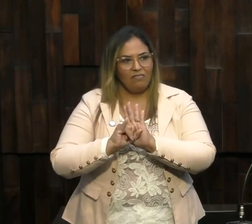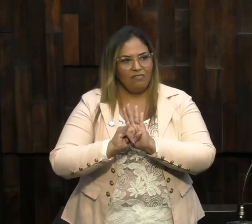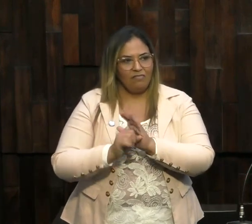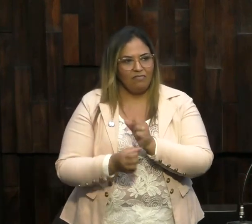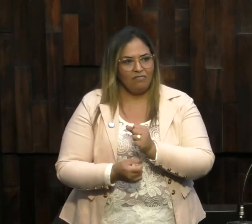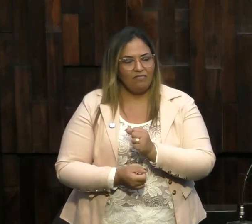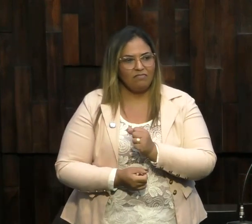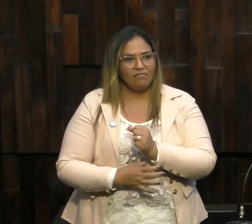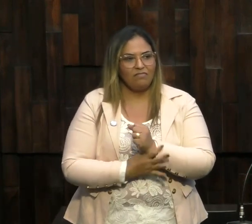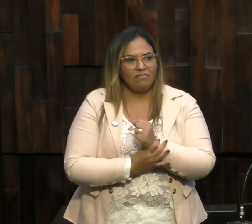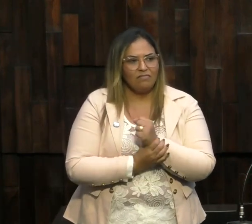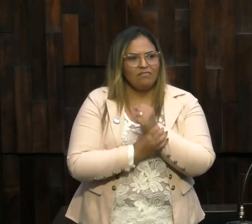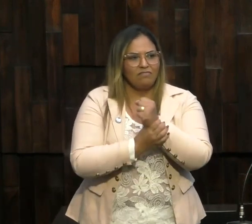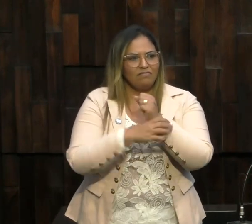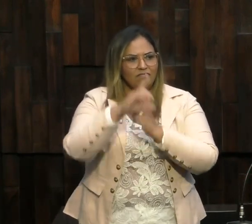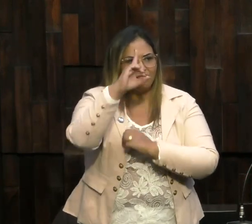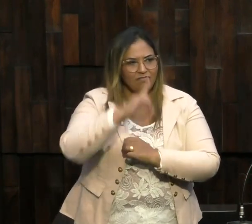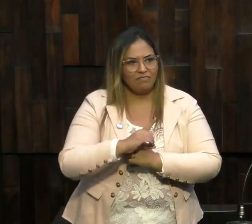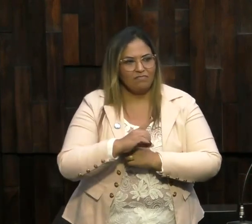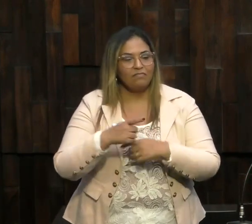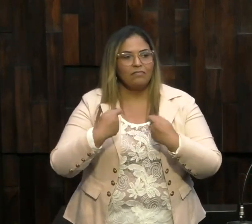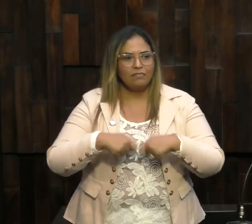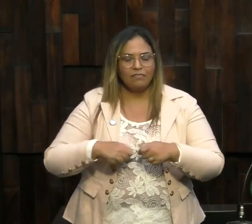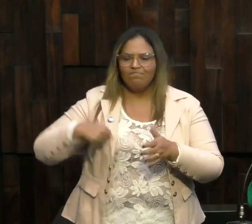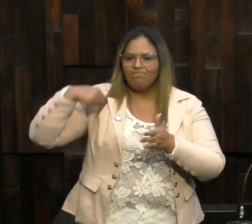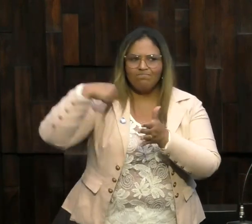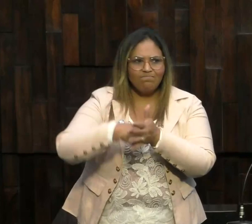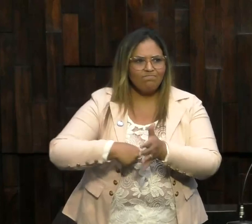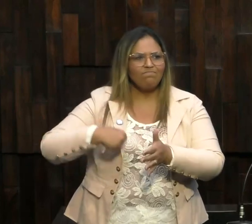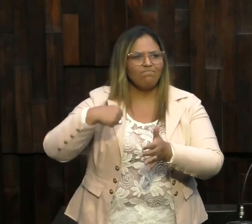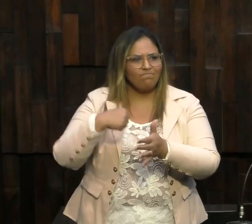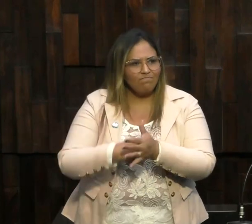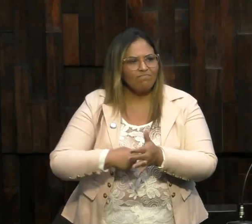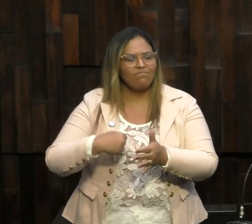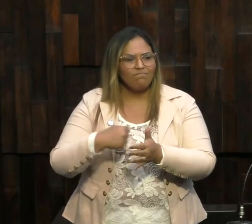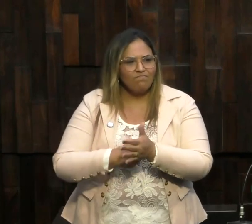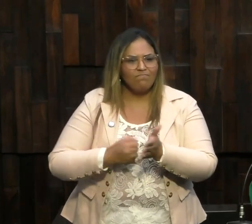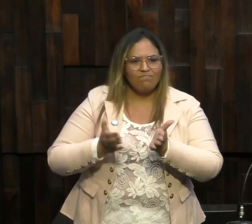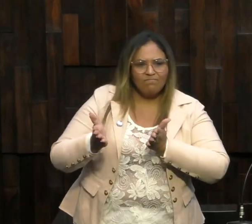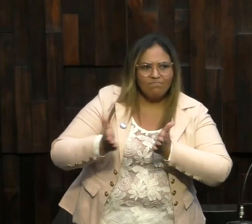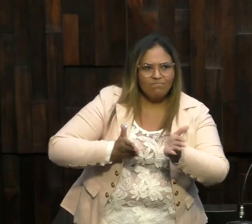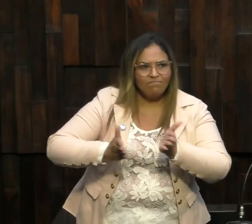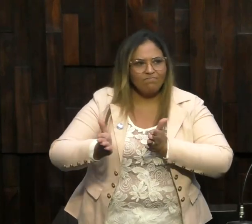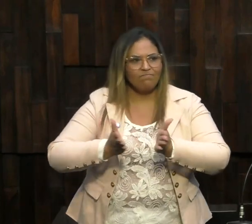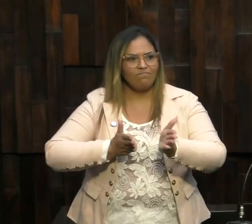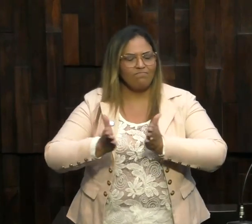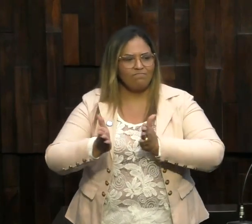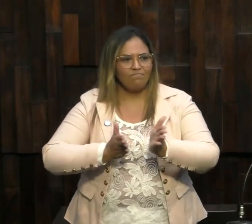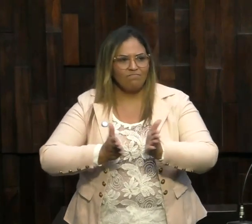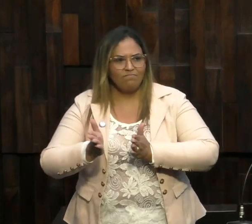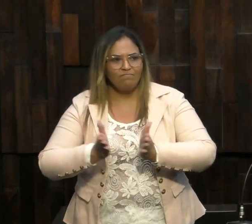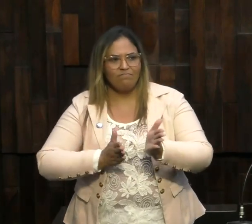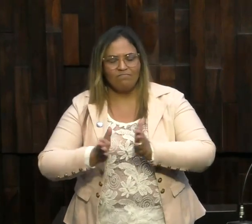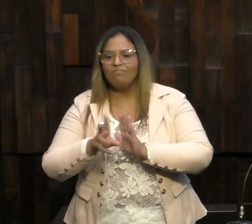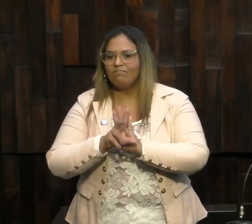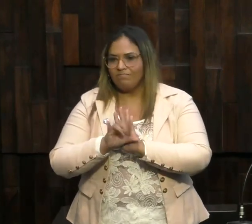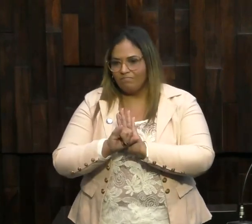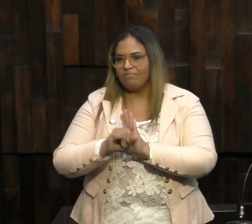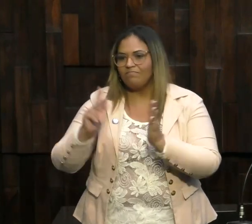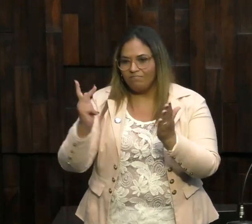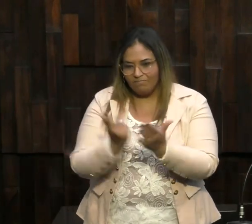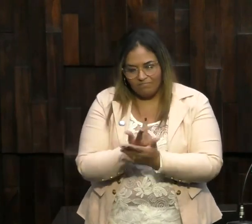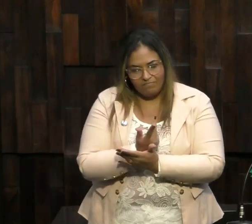um deputado precisa brigar e lutar pela viabilização e eficácia desta lei.